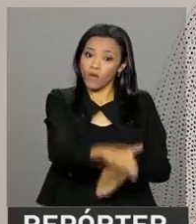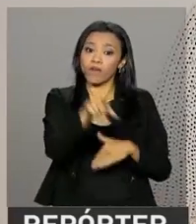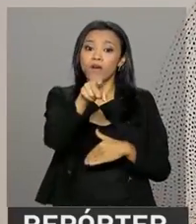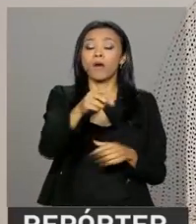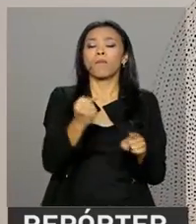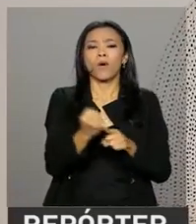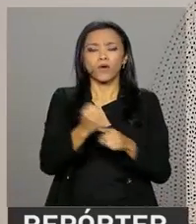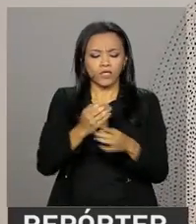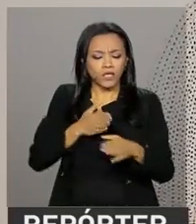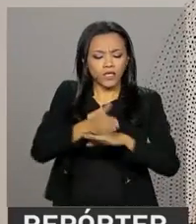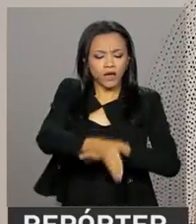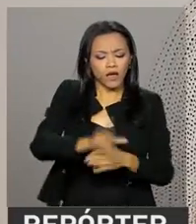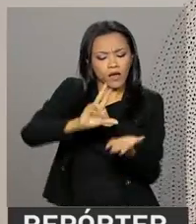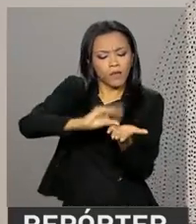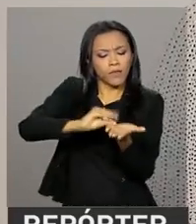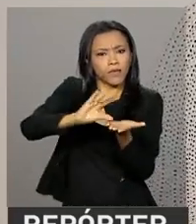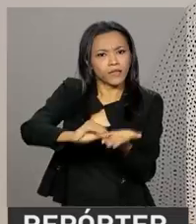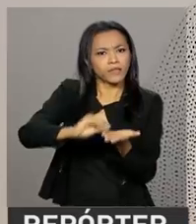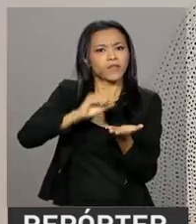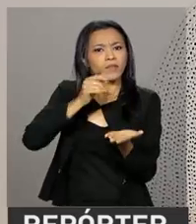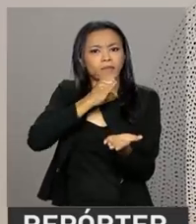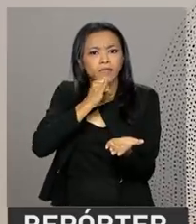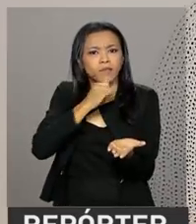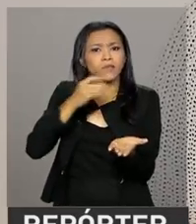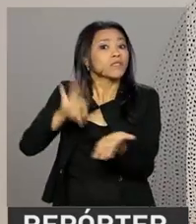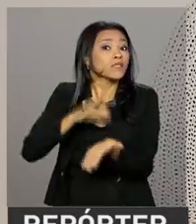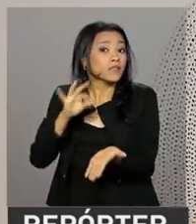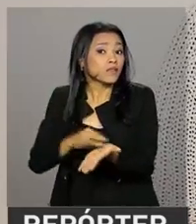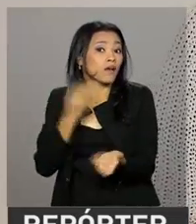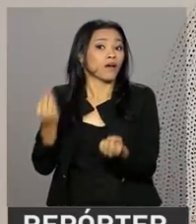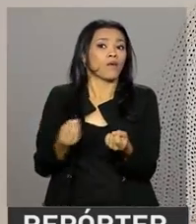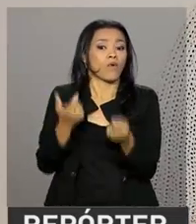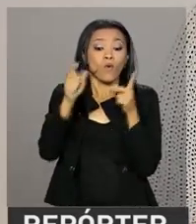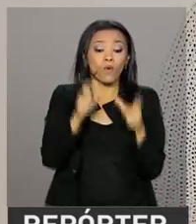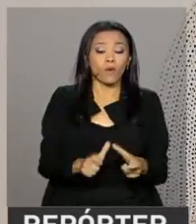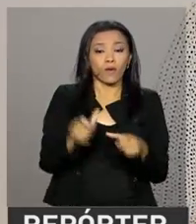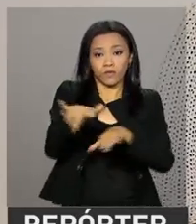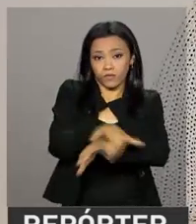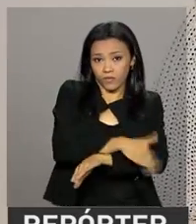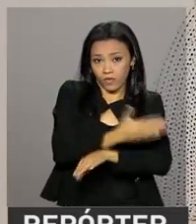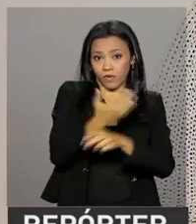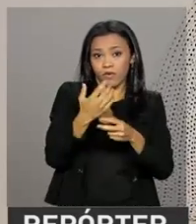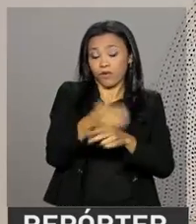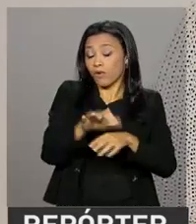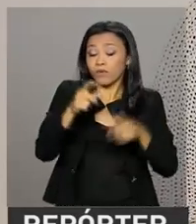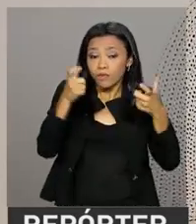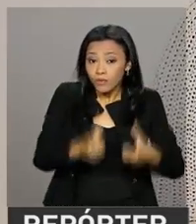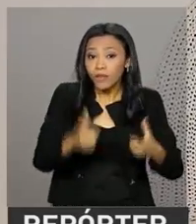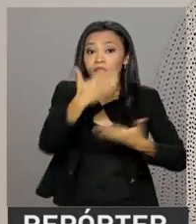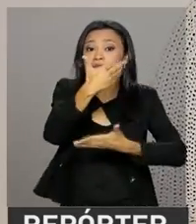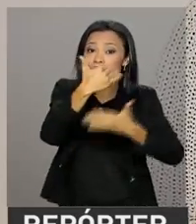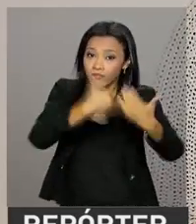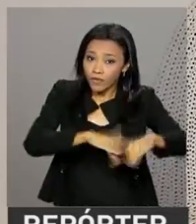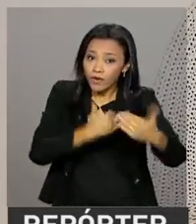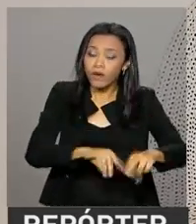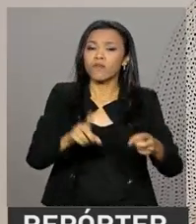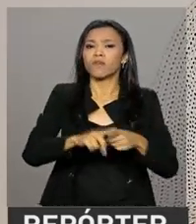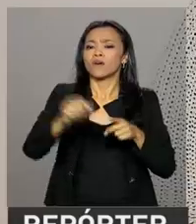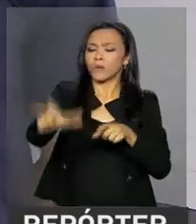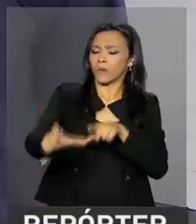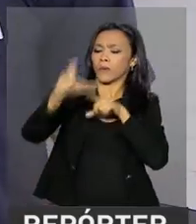no aplicativo dados como a situação de inscrição os locais de prova o cronograma e o cartão de